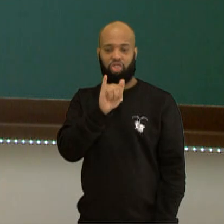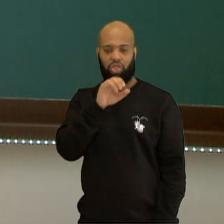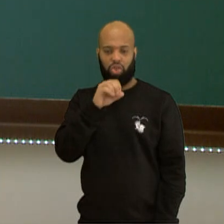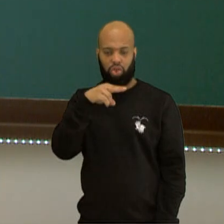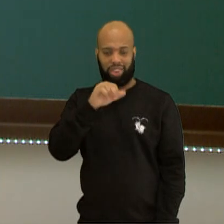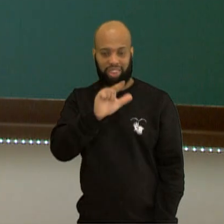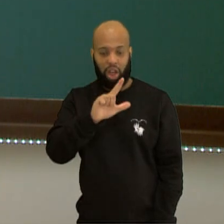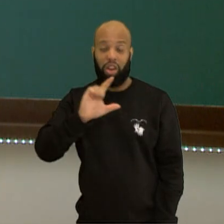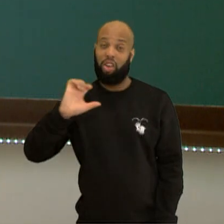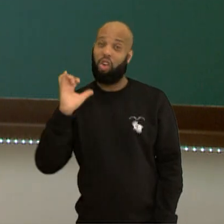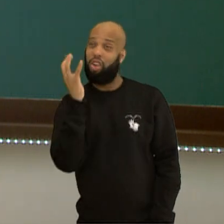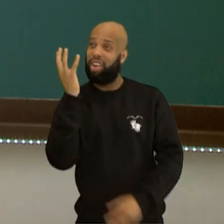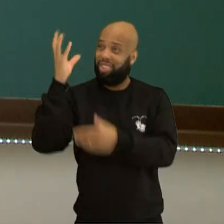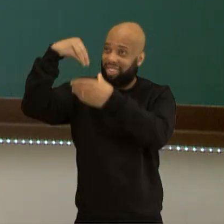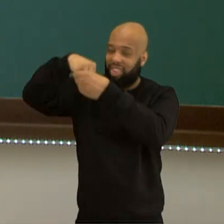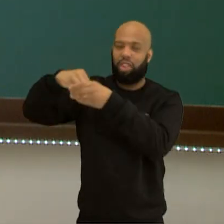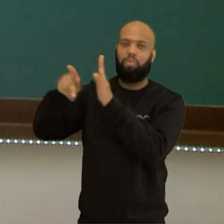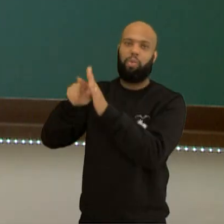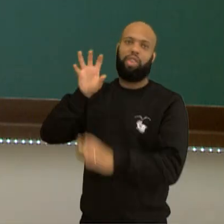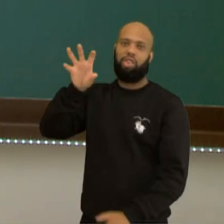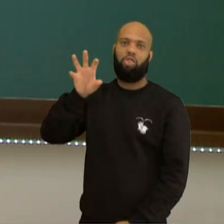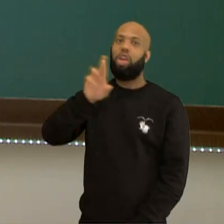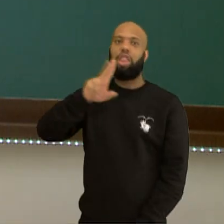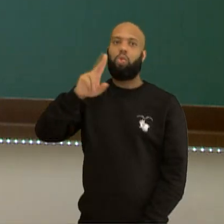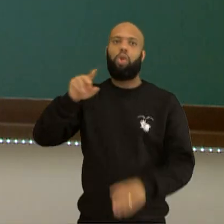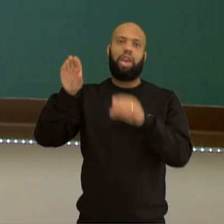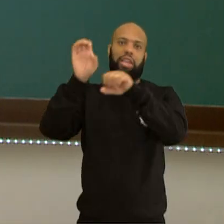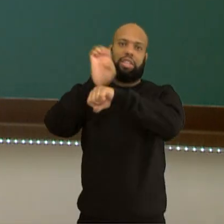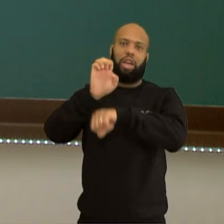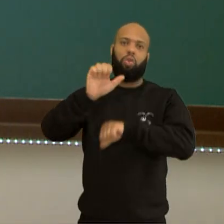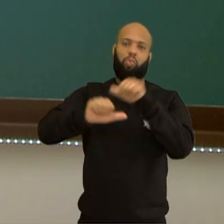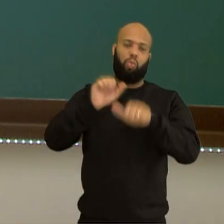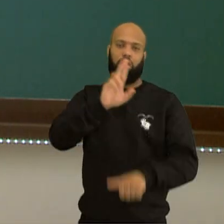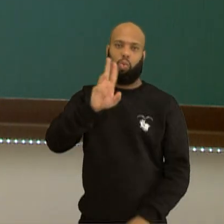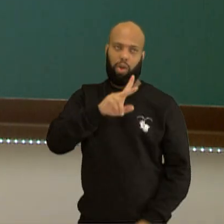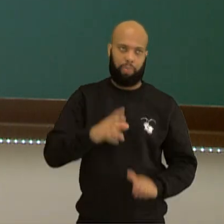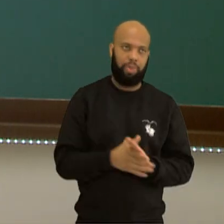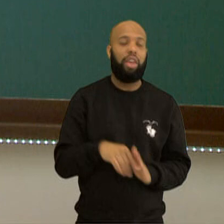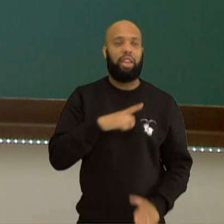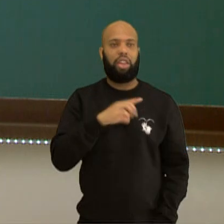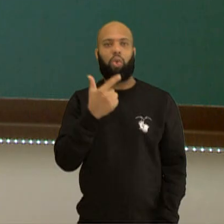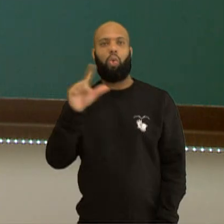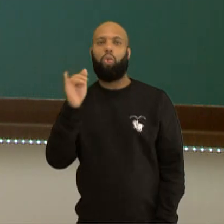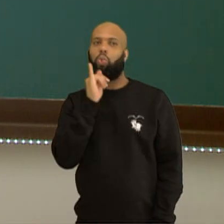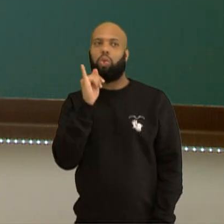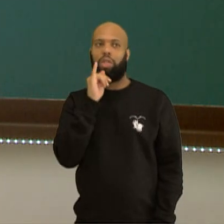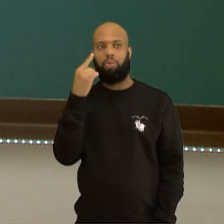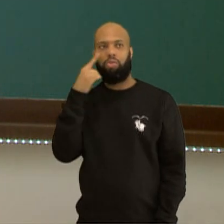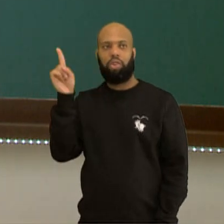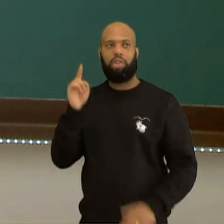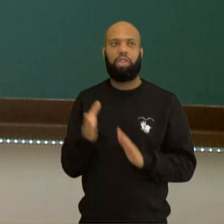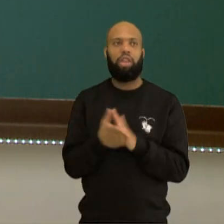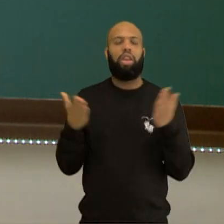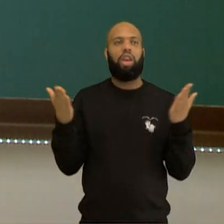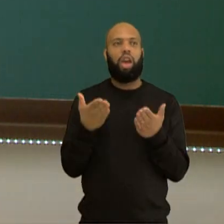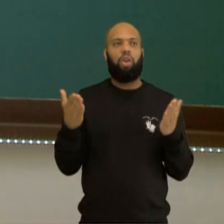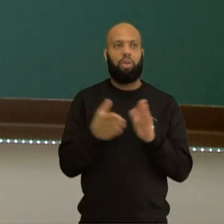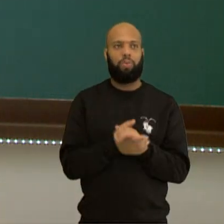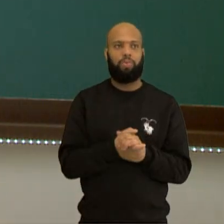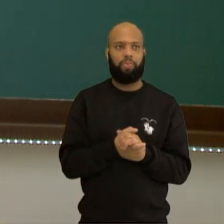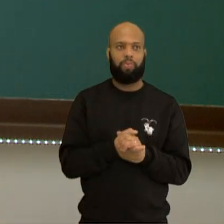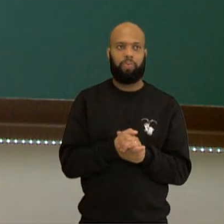dentro da região. As pessoas não saem para outras partes, certo? Outro exemplo que nós temos ali é a migração